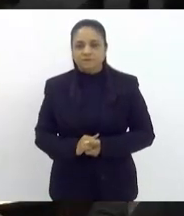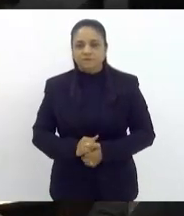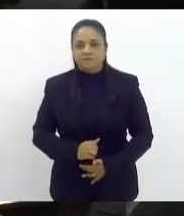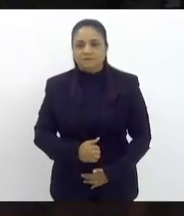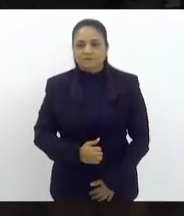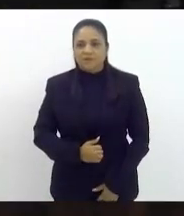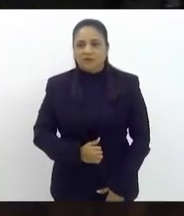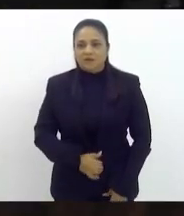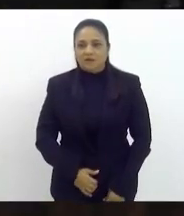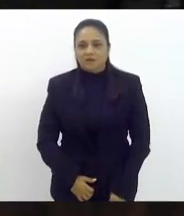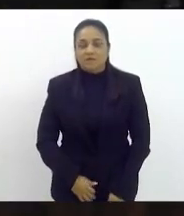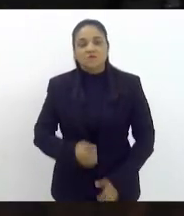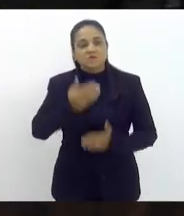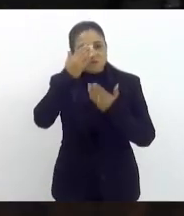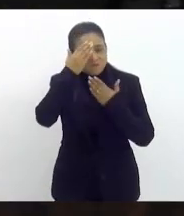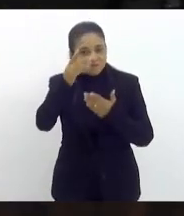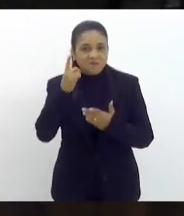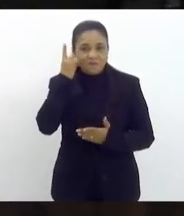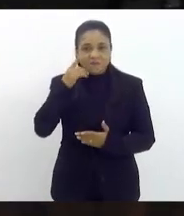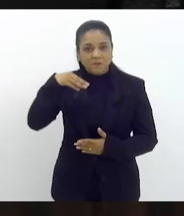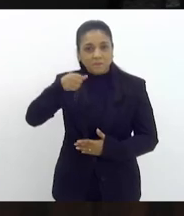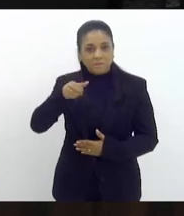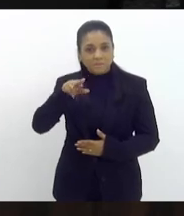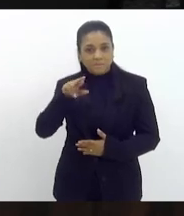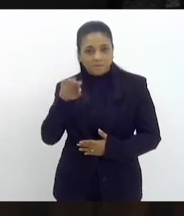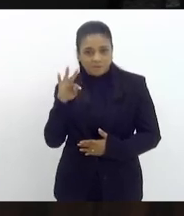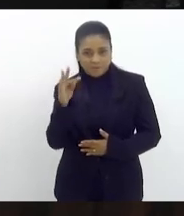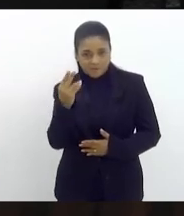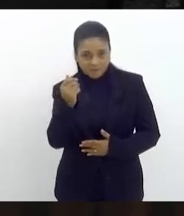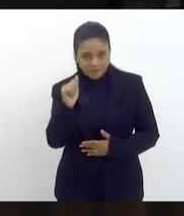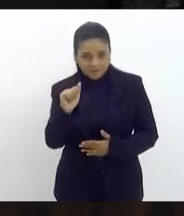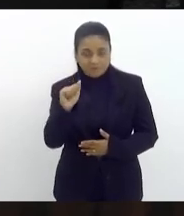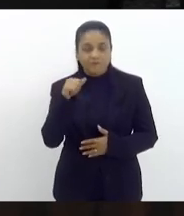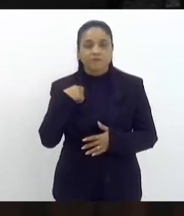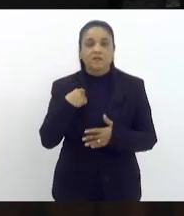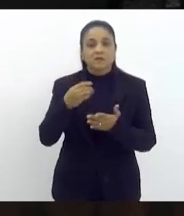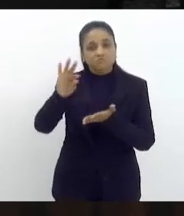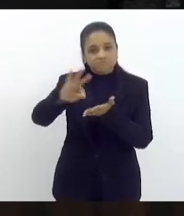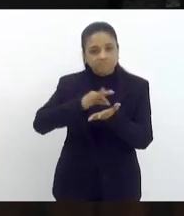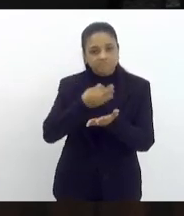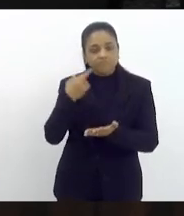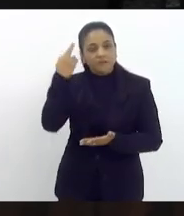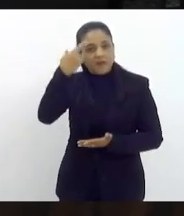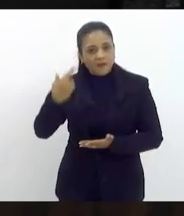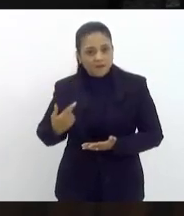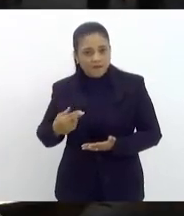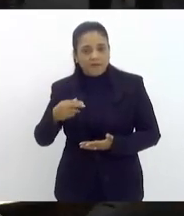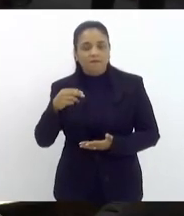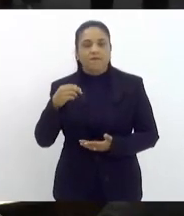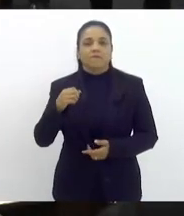Muito obrigado, deputada Marta Rocha. Próximo orador escrita, deputada Renata Souza.